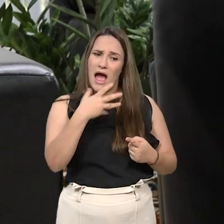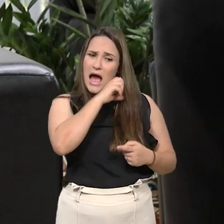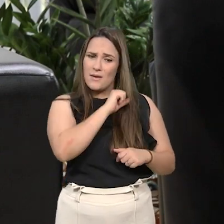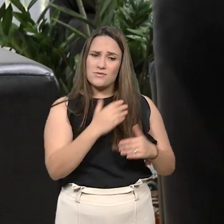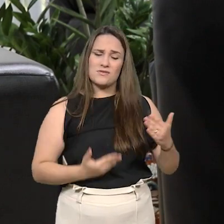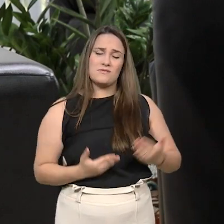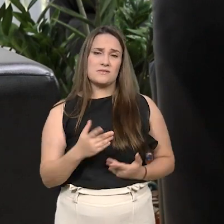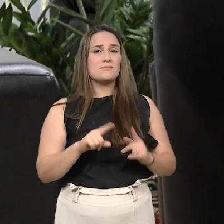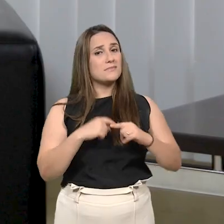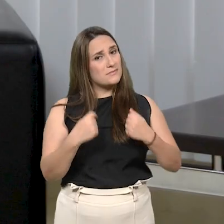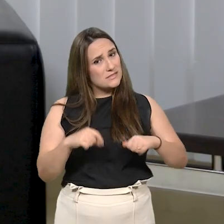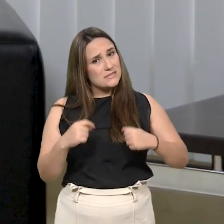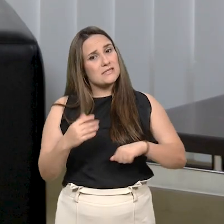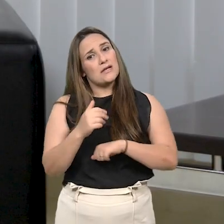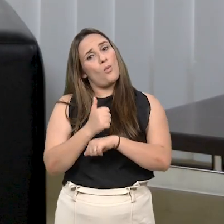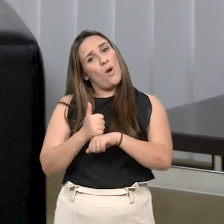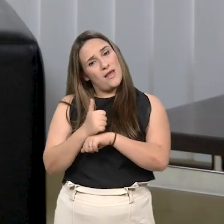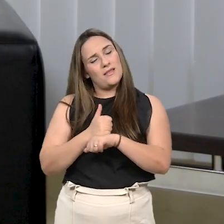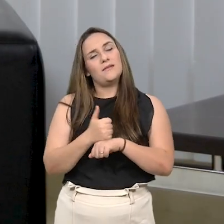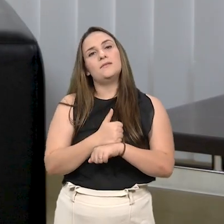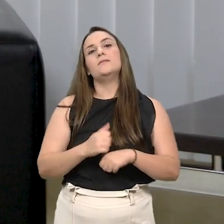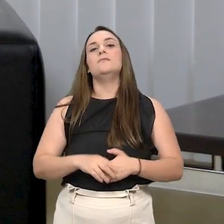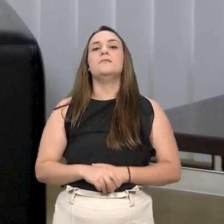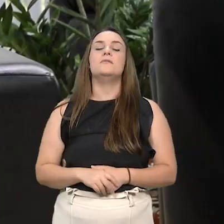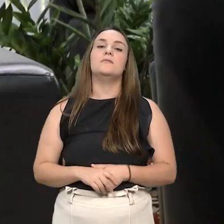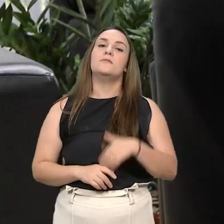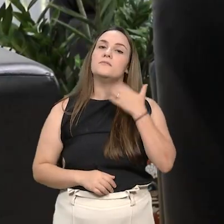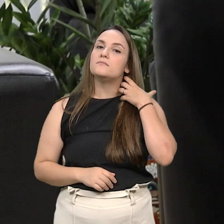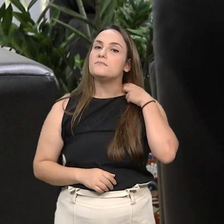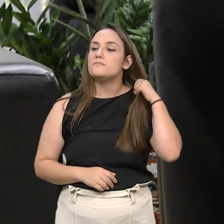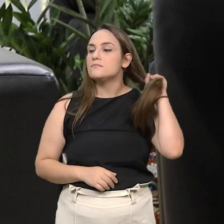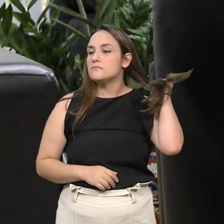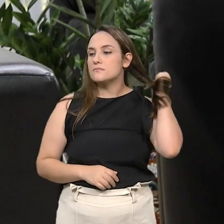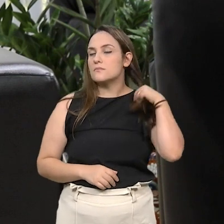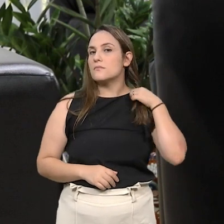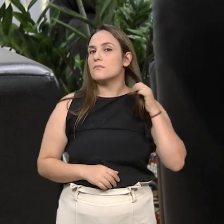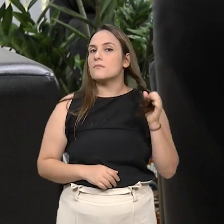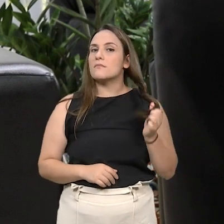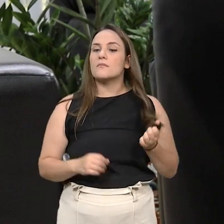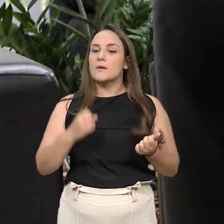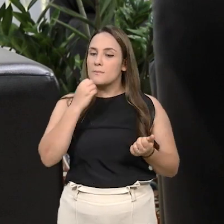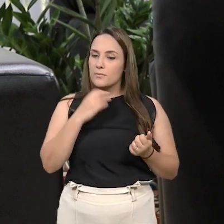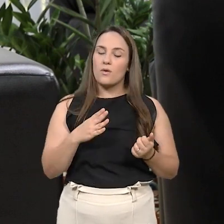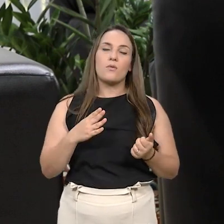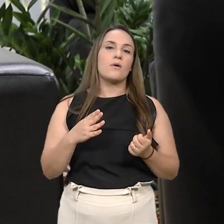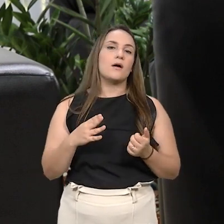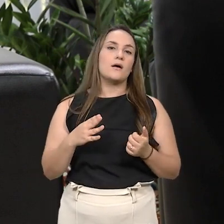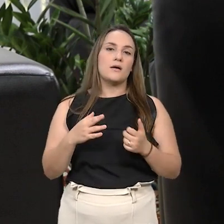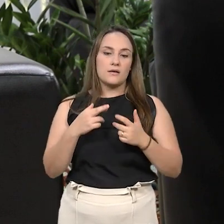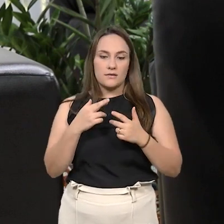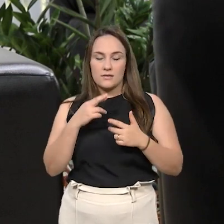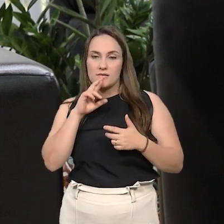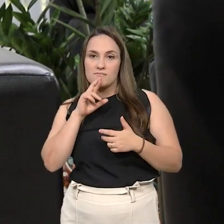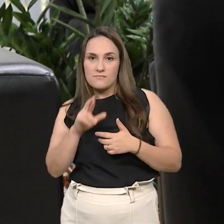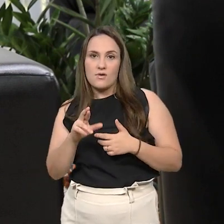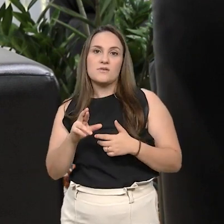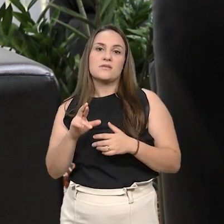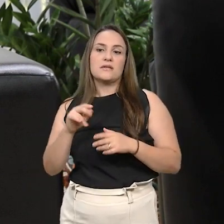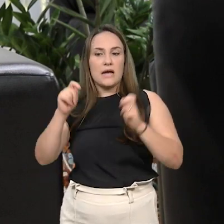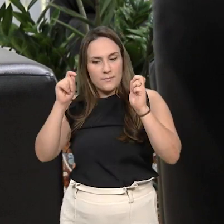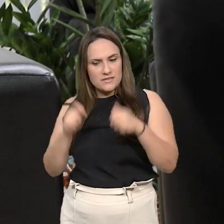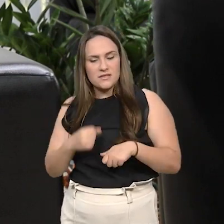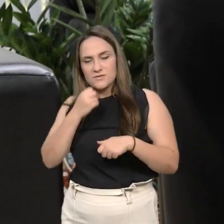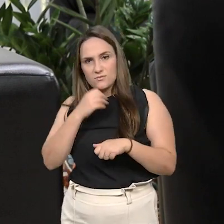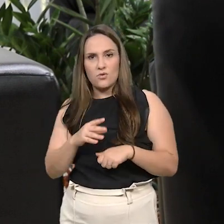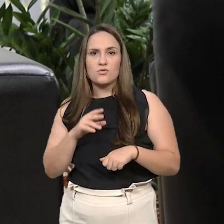com qualidade. Você tem que fazer uma prestação jurisdicional eficaz. Só dar sentença